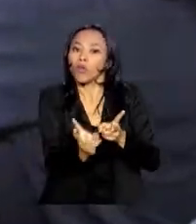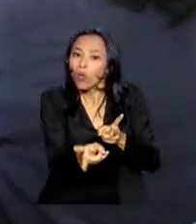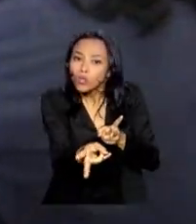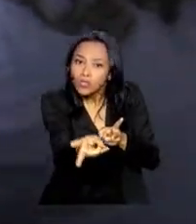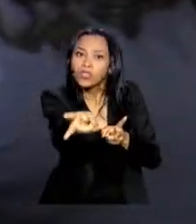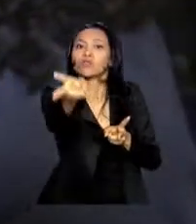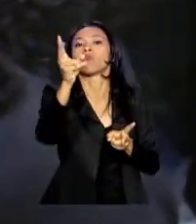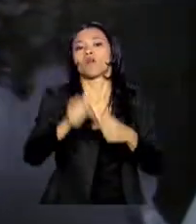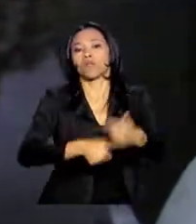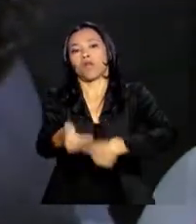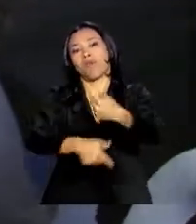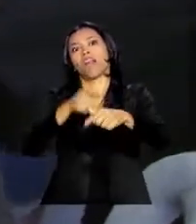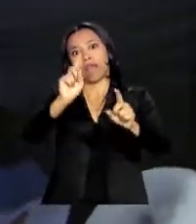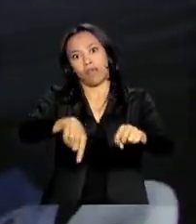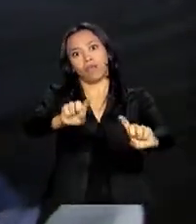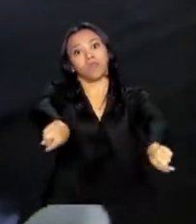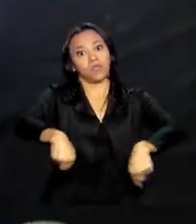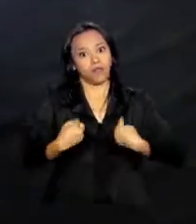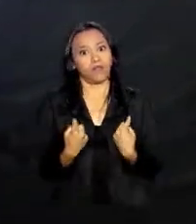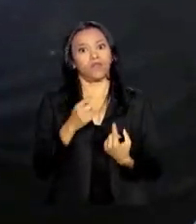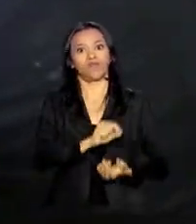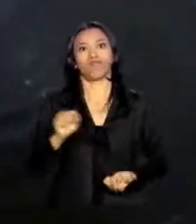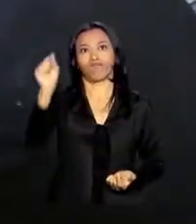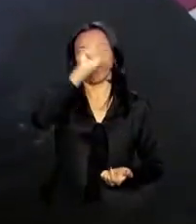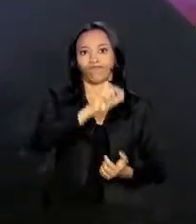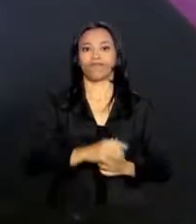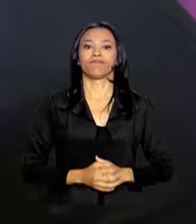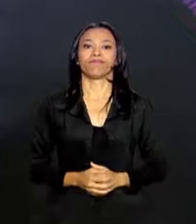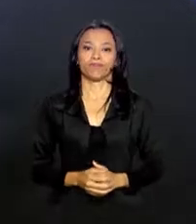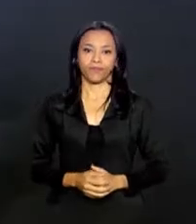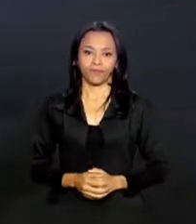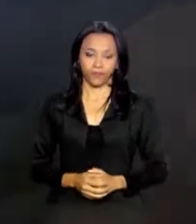é o grande desafio das instituições